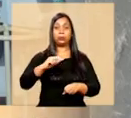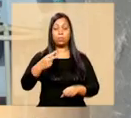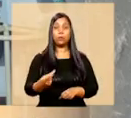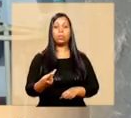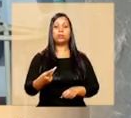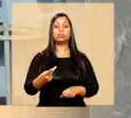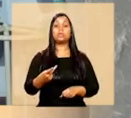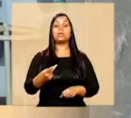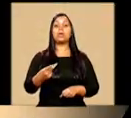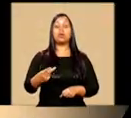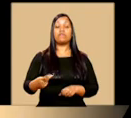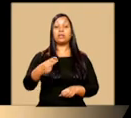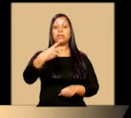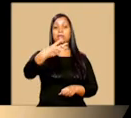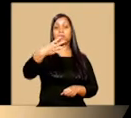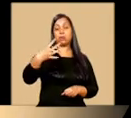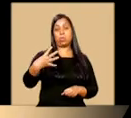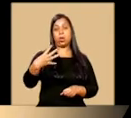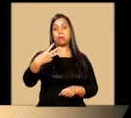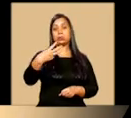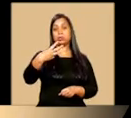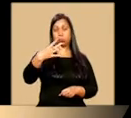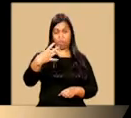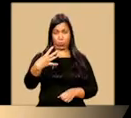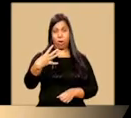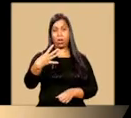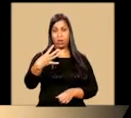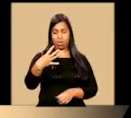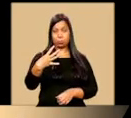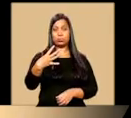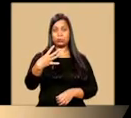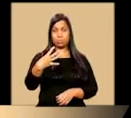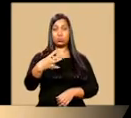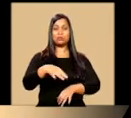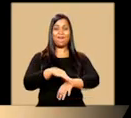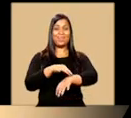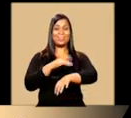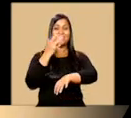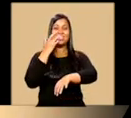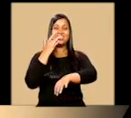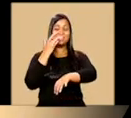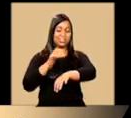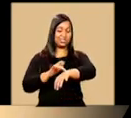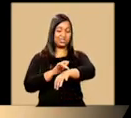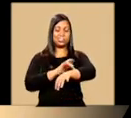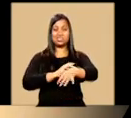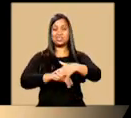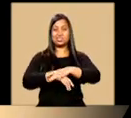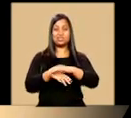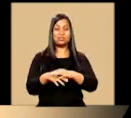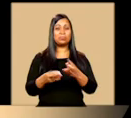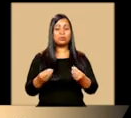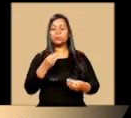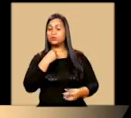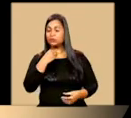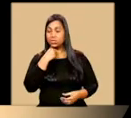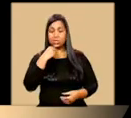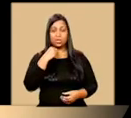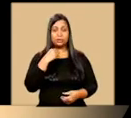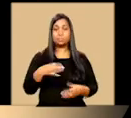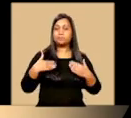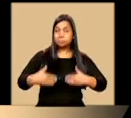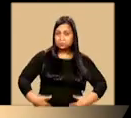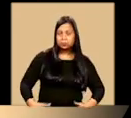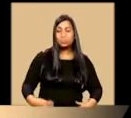pesando 34 quilos. Foram praticamente, né, peso dos ossos só. Bem debilitada, como eu